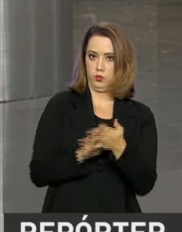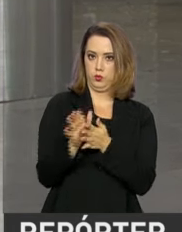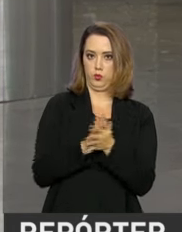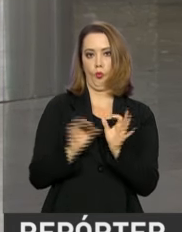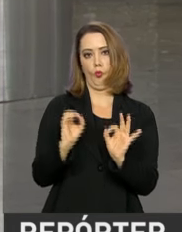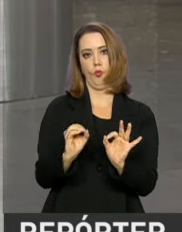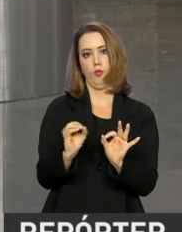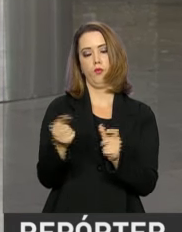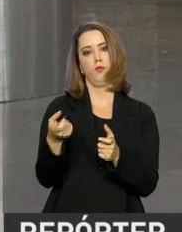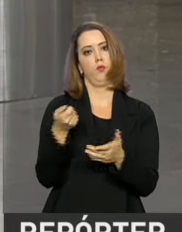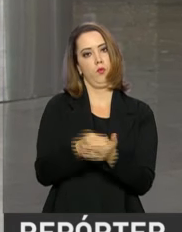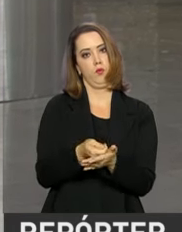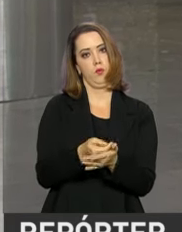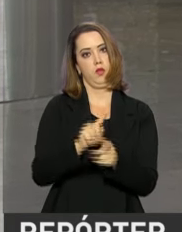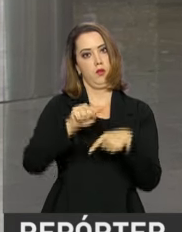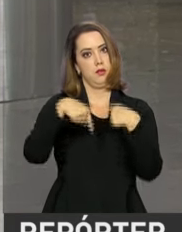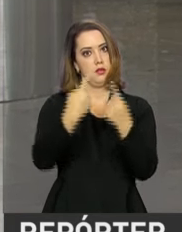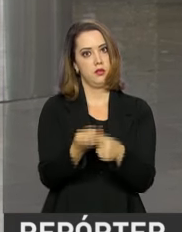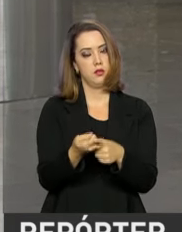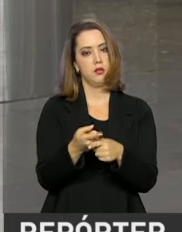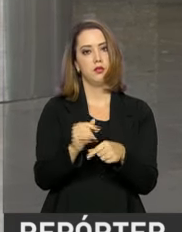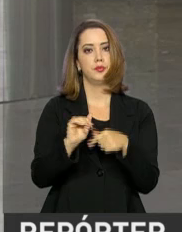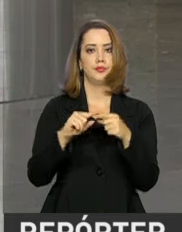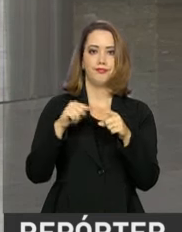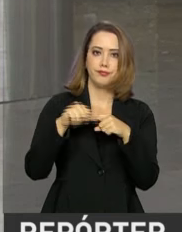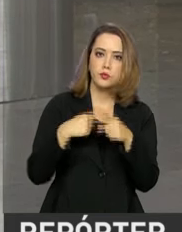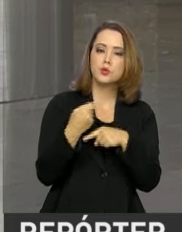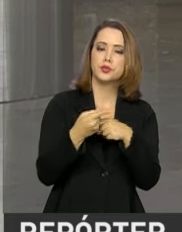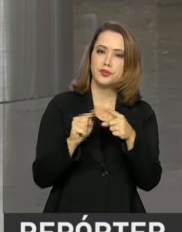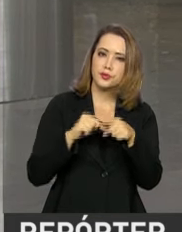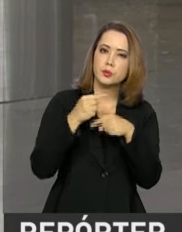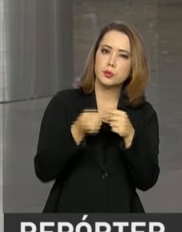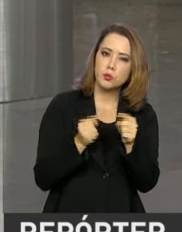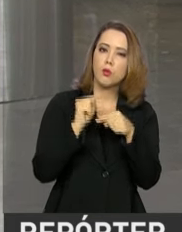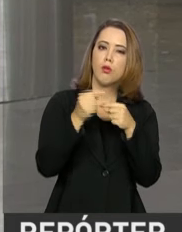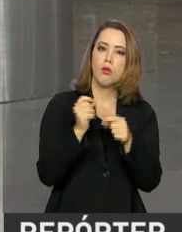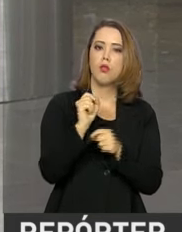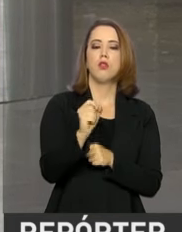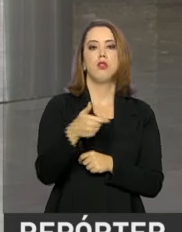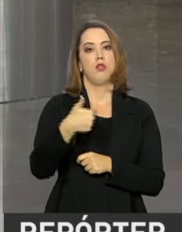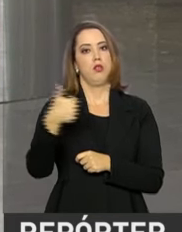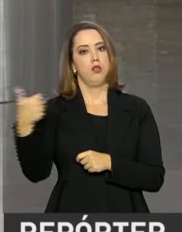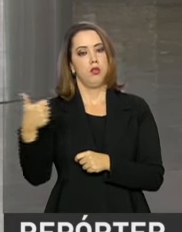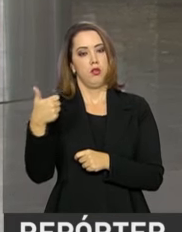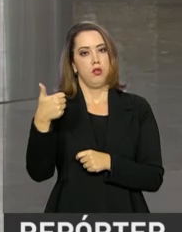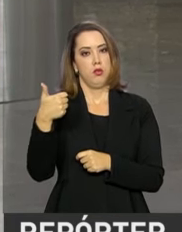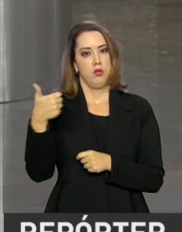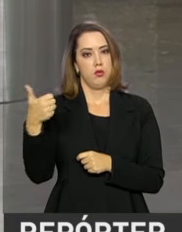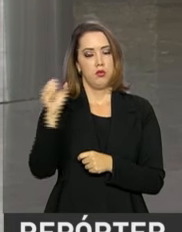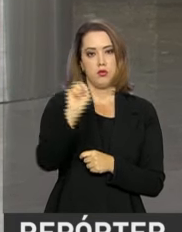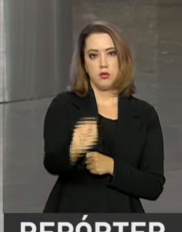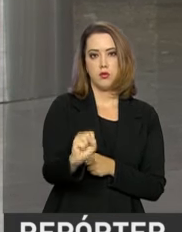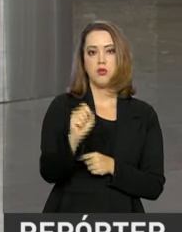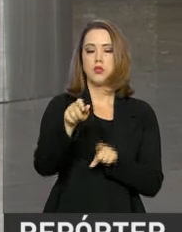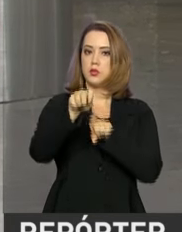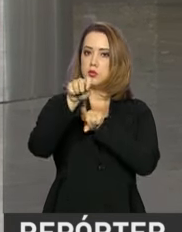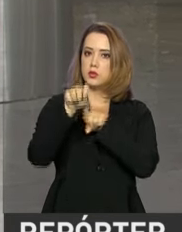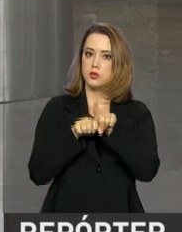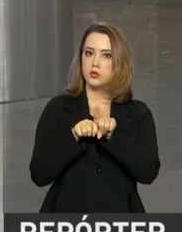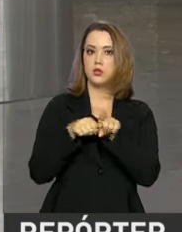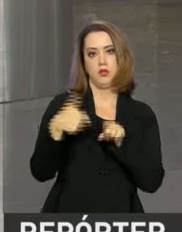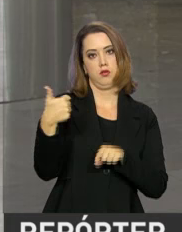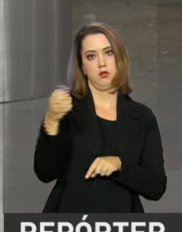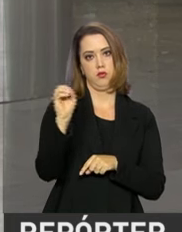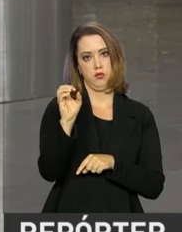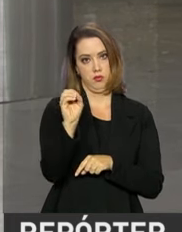dívida e a alíquota seria recomposta gradativamente até se chegar no 18º mês com 100% da